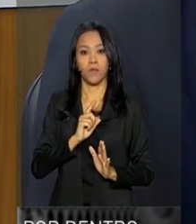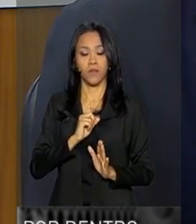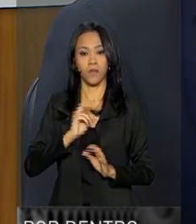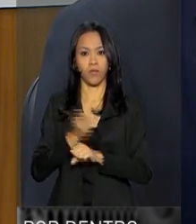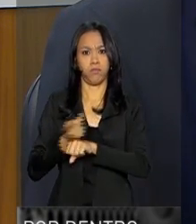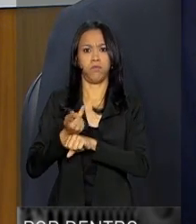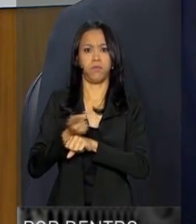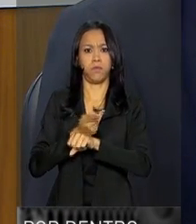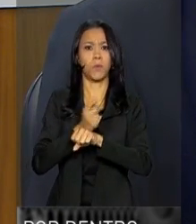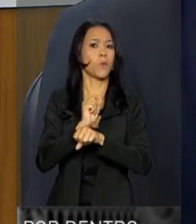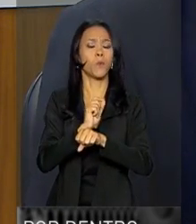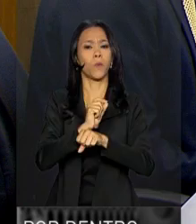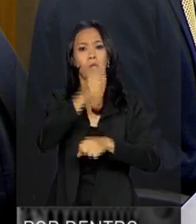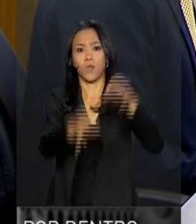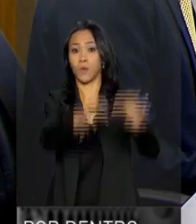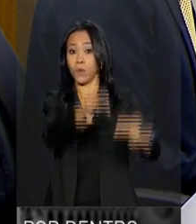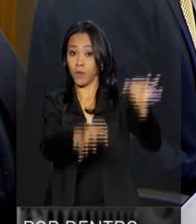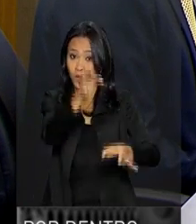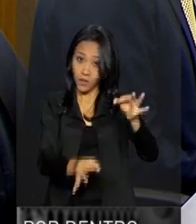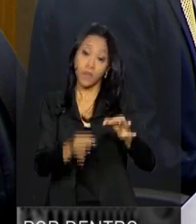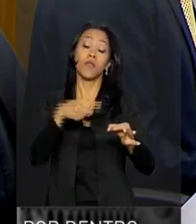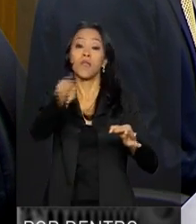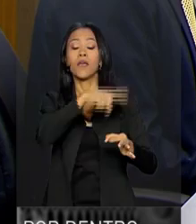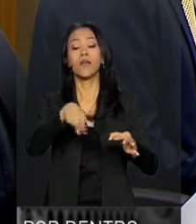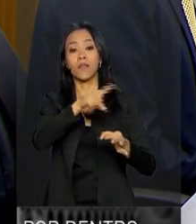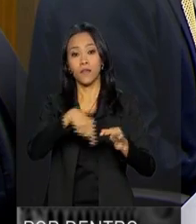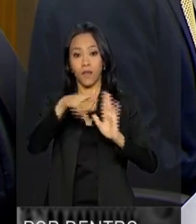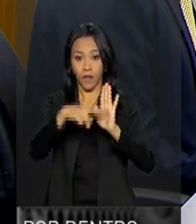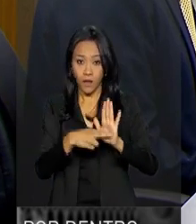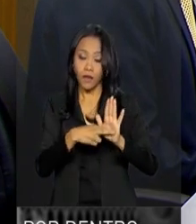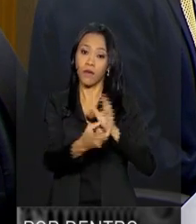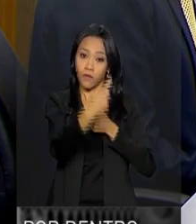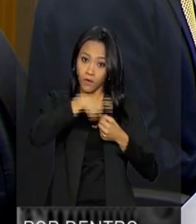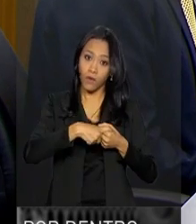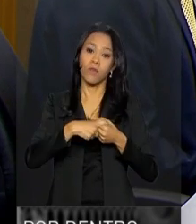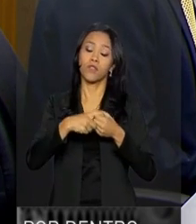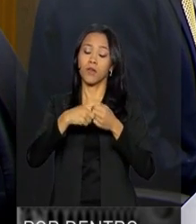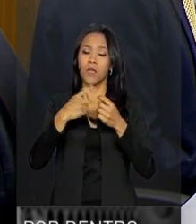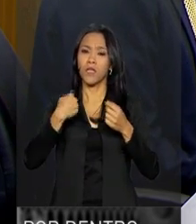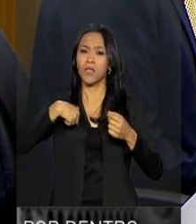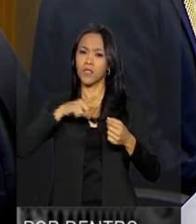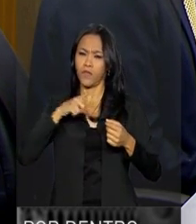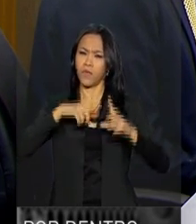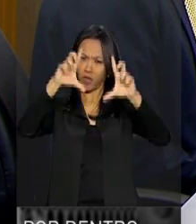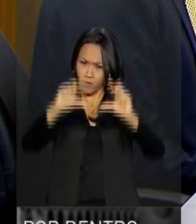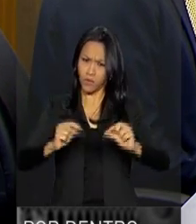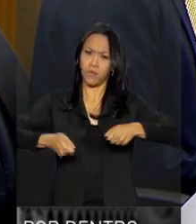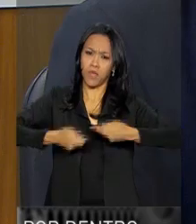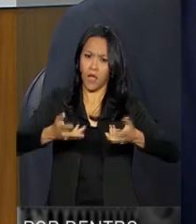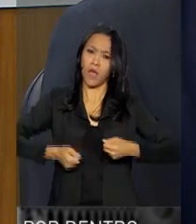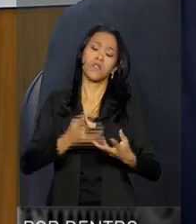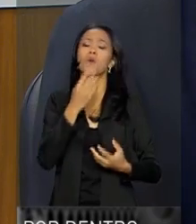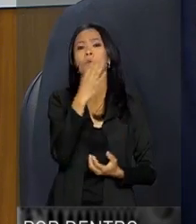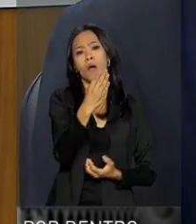para que essa medida volte a ser aplicada e que nós tenhamos uma redução aí da despesa em torno de uns 4 46